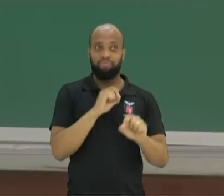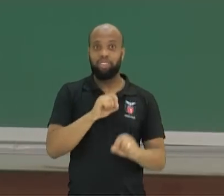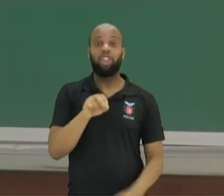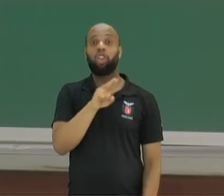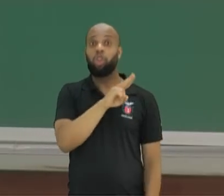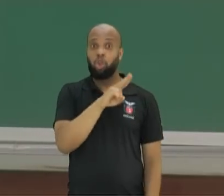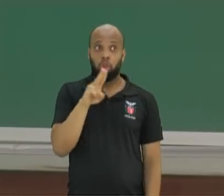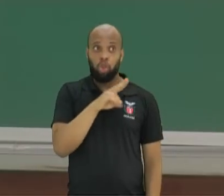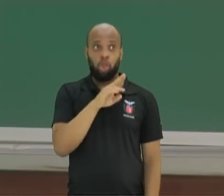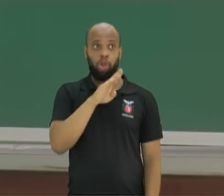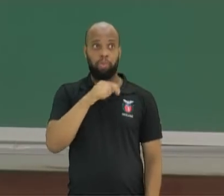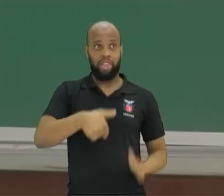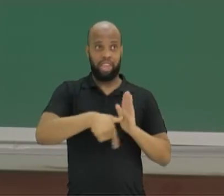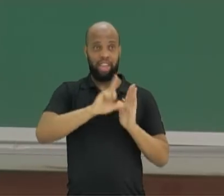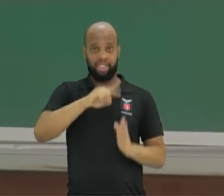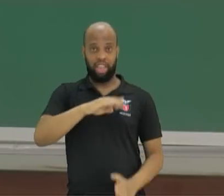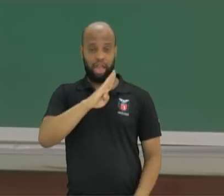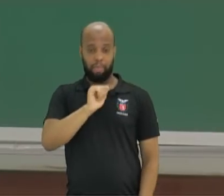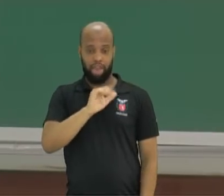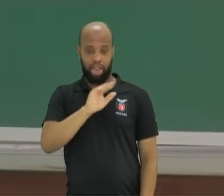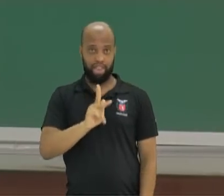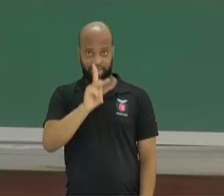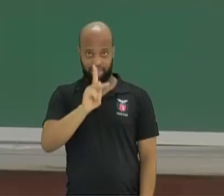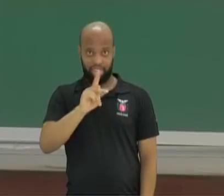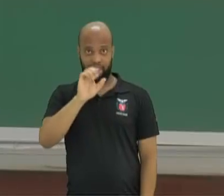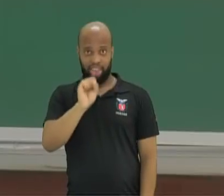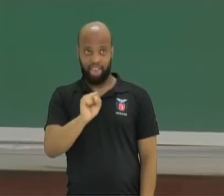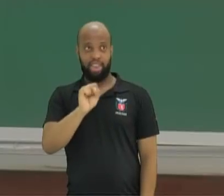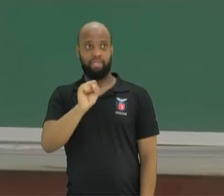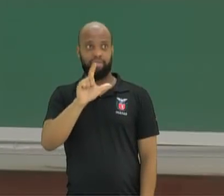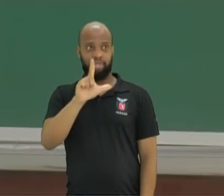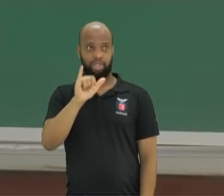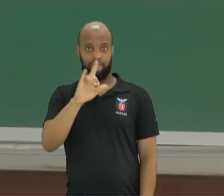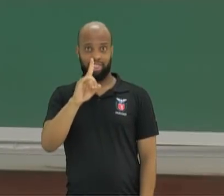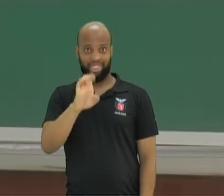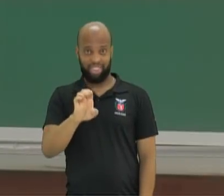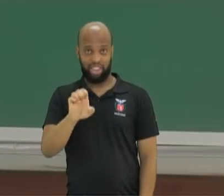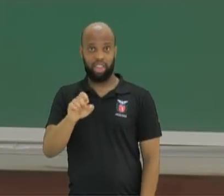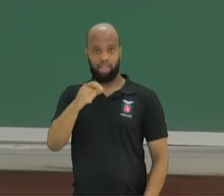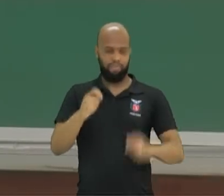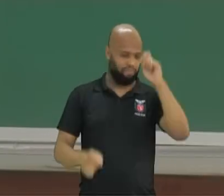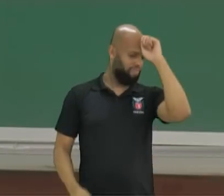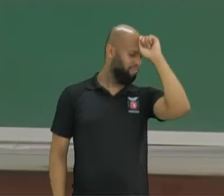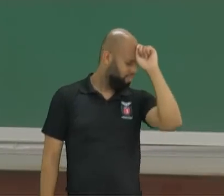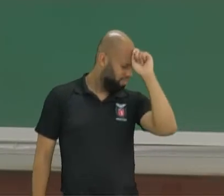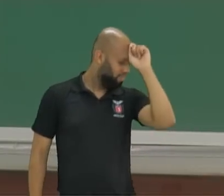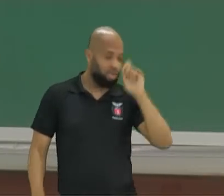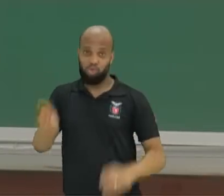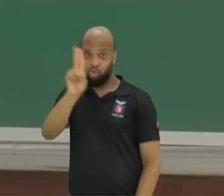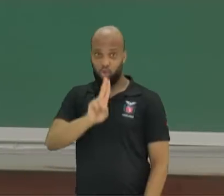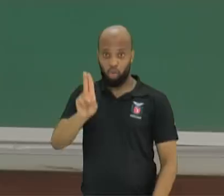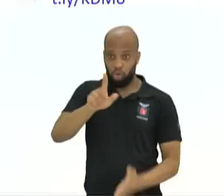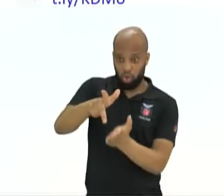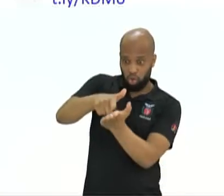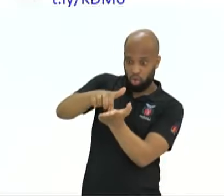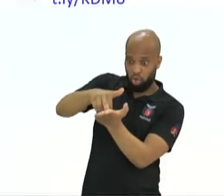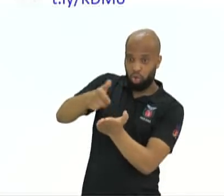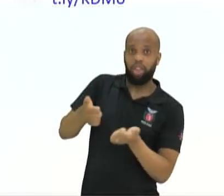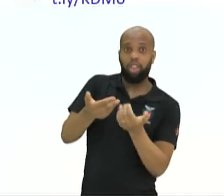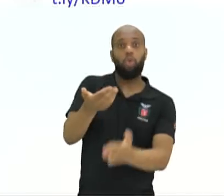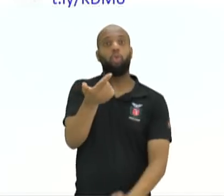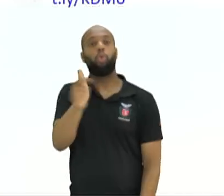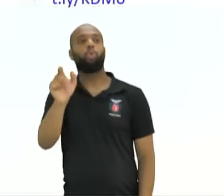se chamava backslide, que foi muito utilizado por Michael Jackson e rebatizado, né?